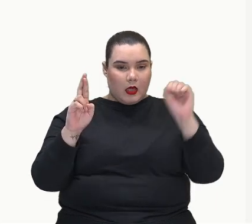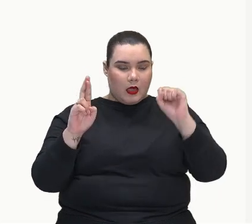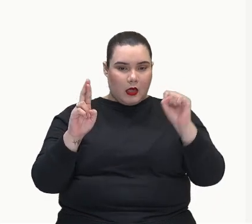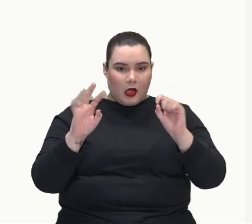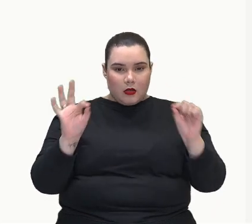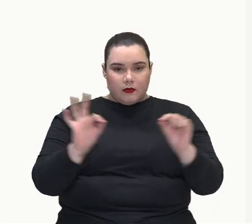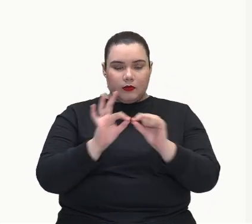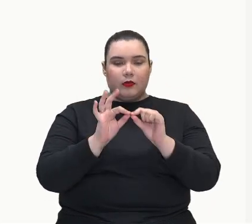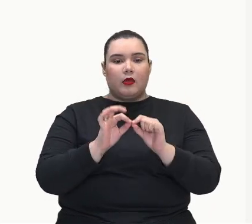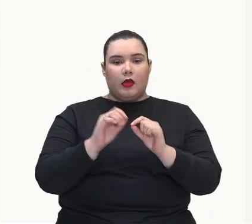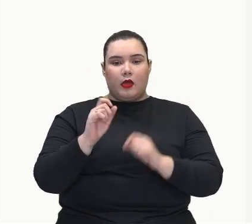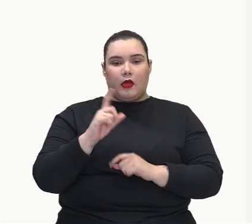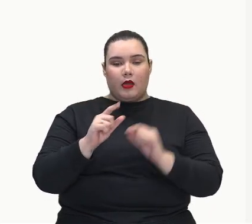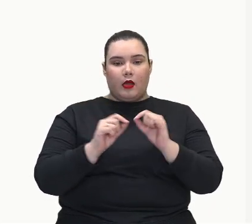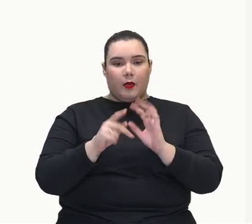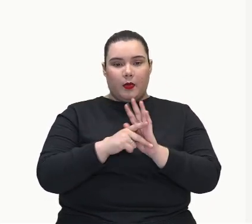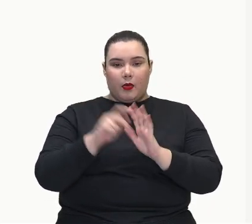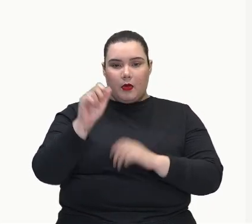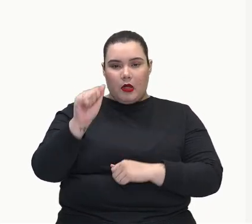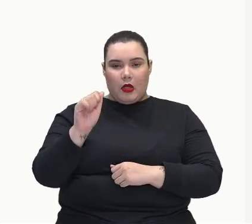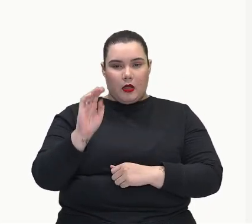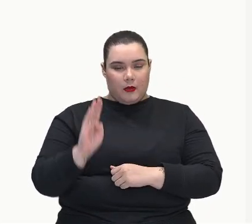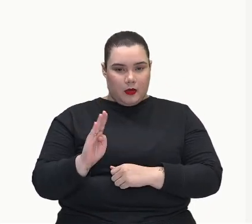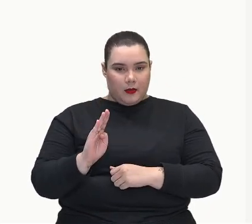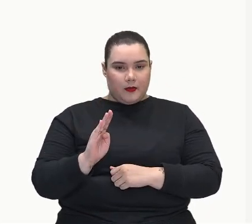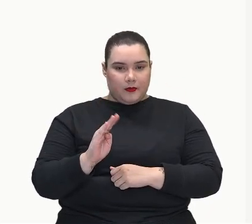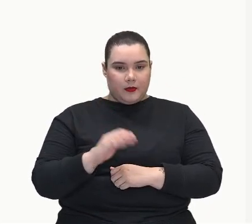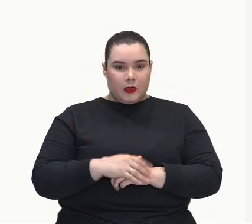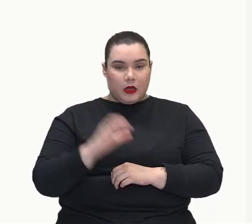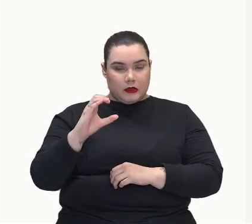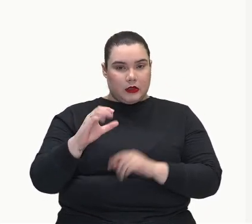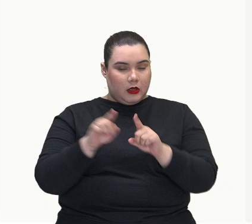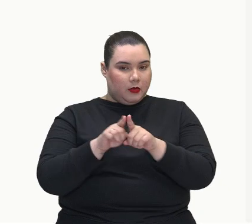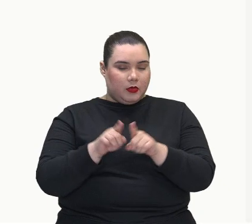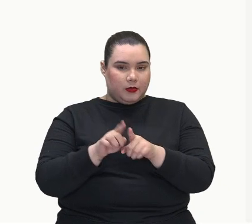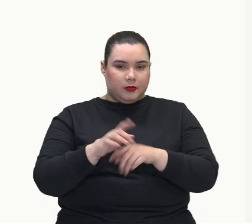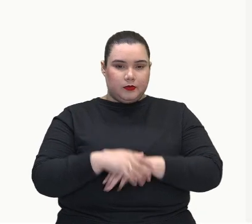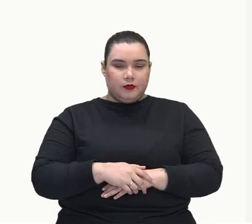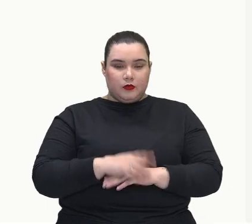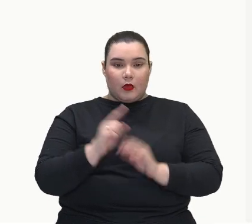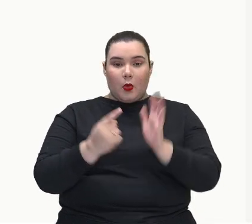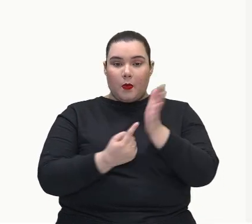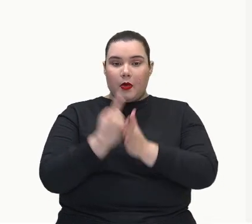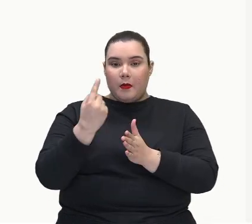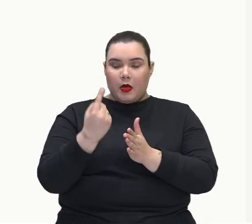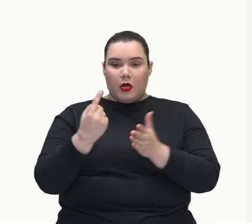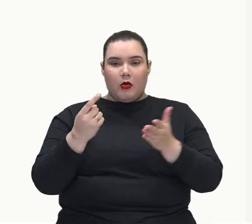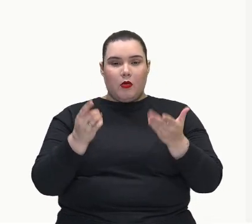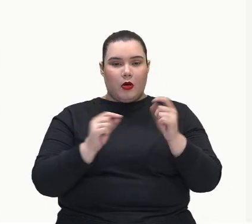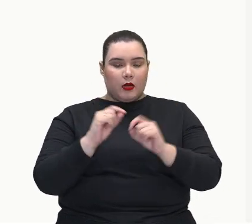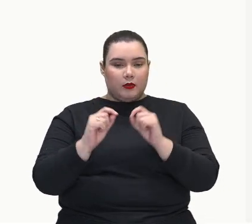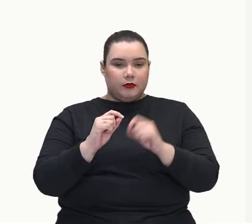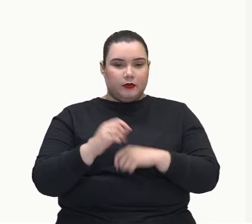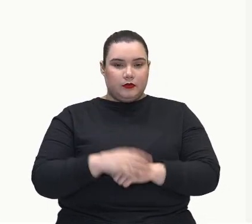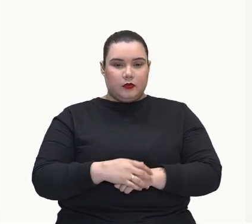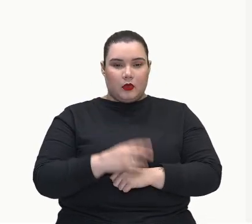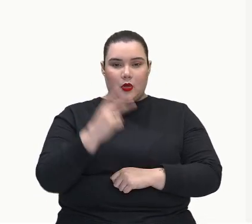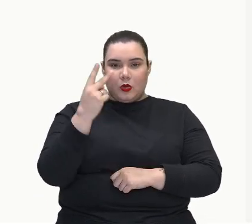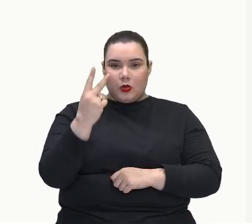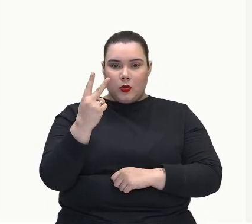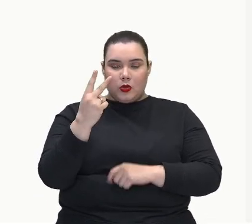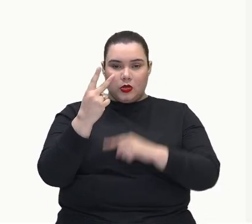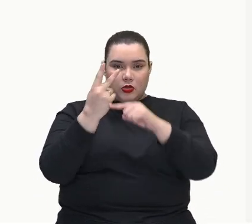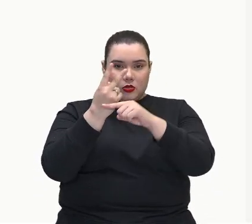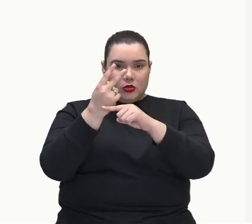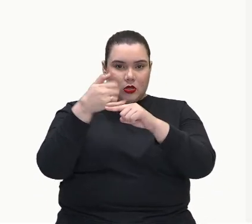transversais às retas que estão paralelas. Então, vamos desenvolver. Primeira relação que a gente vai fazer. 2 sobre